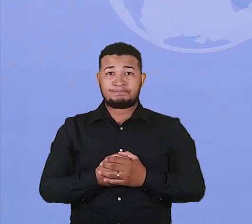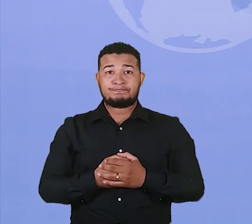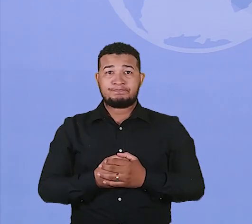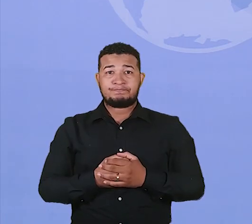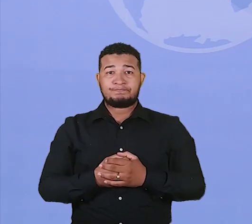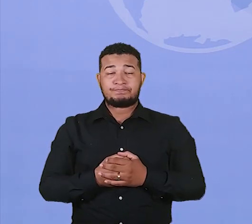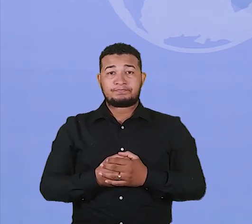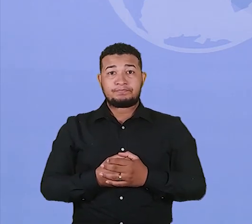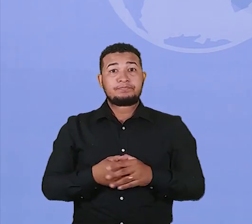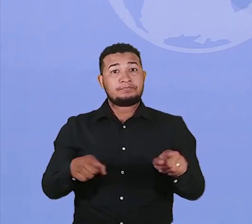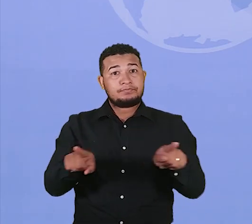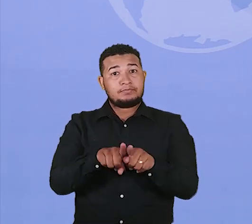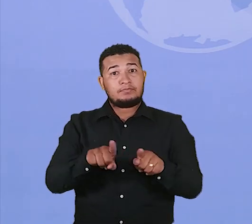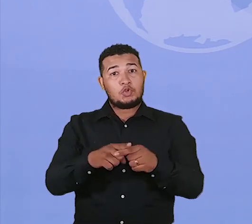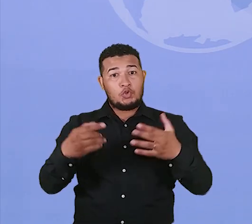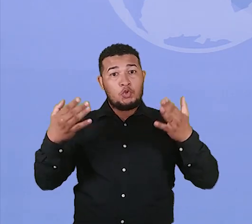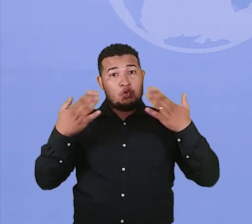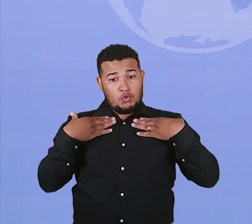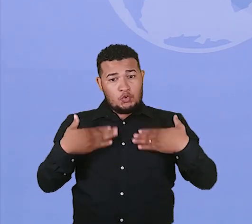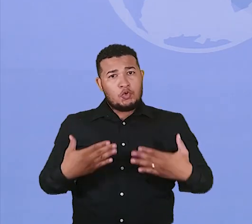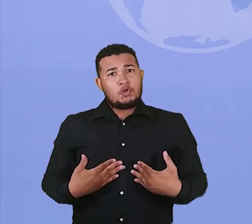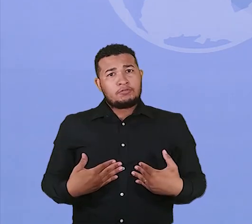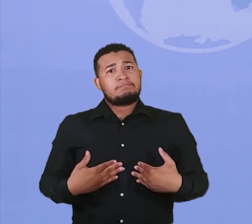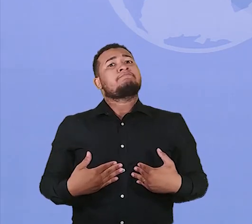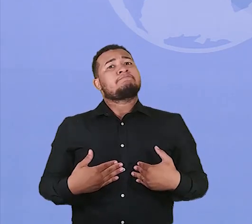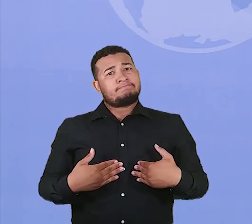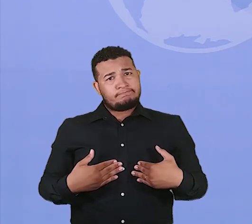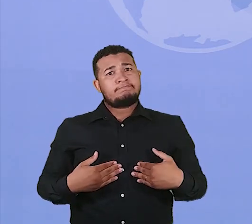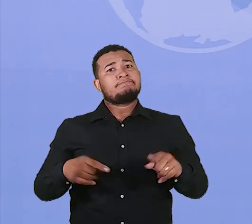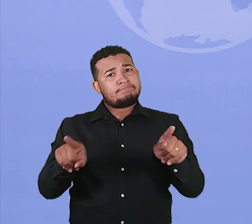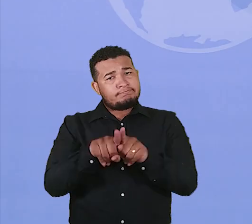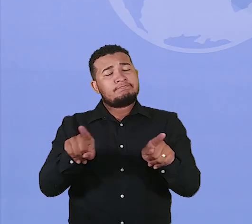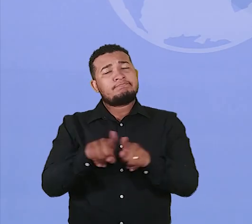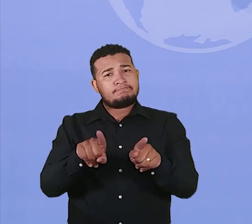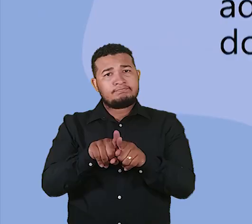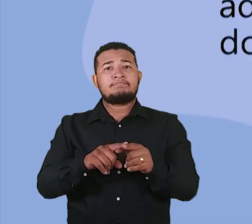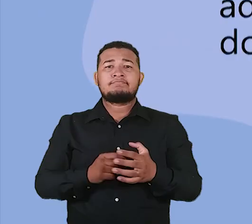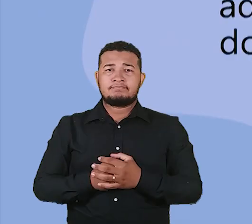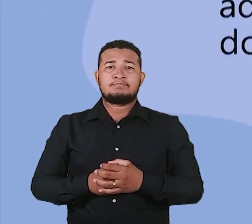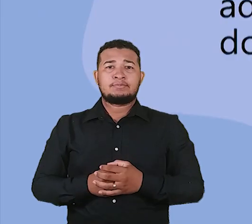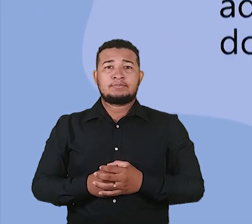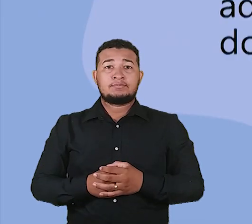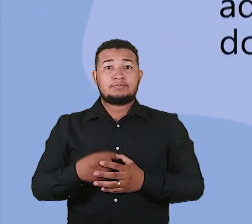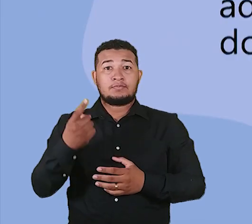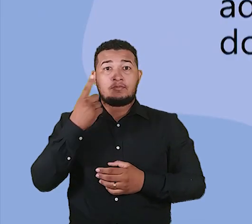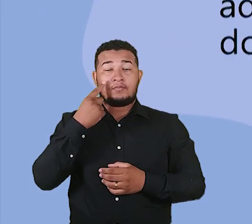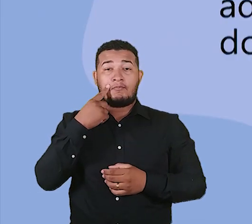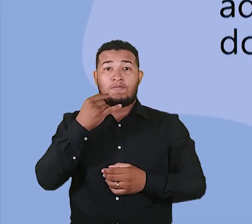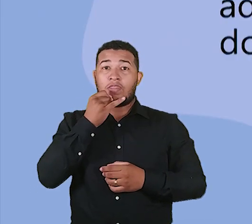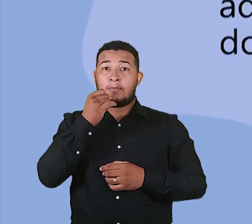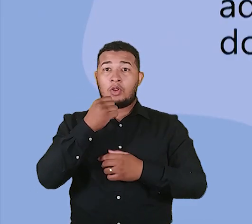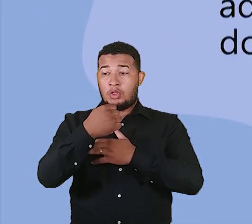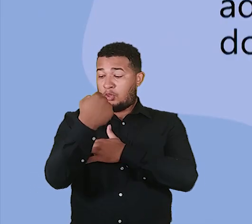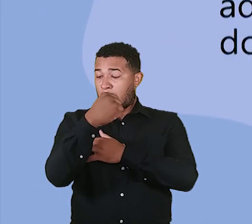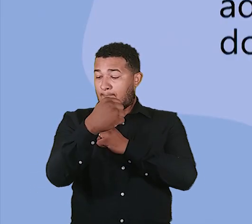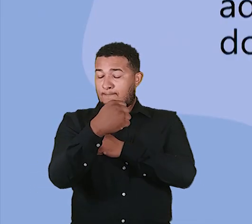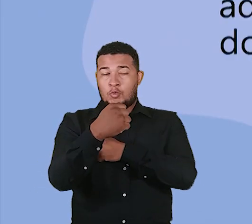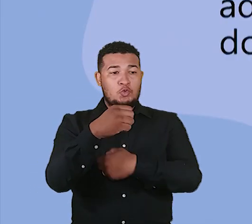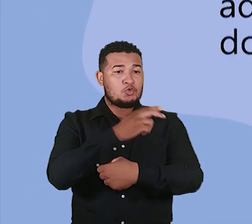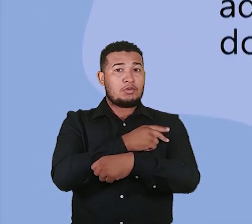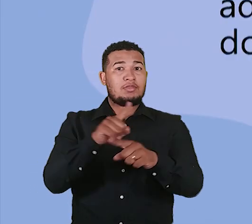e no nosso corpo nós também temos alavancas olhe o nosso